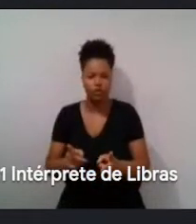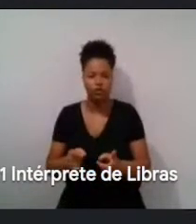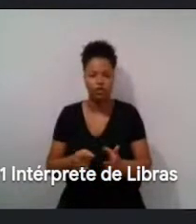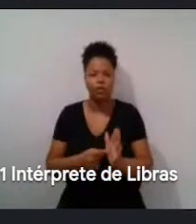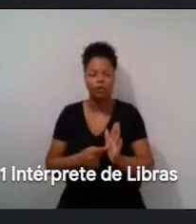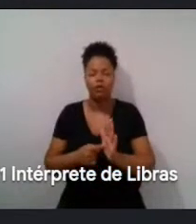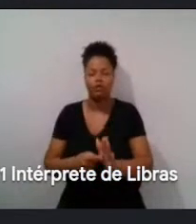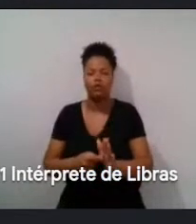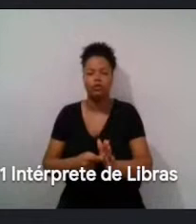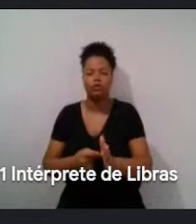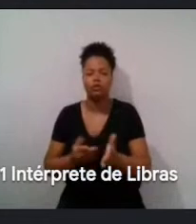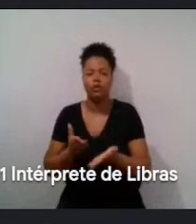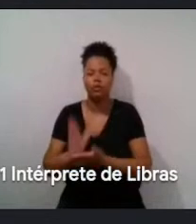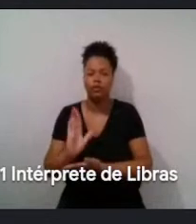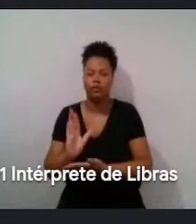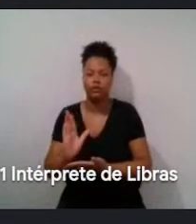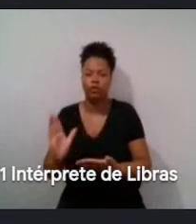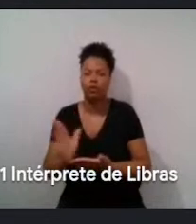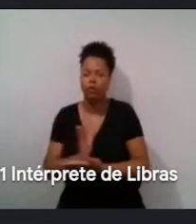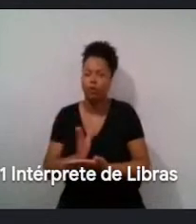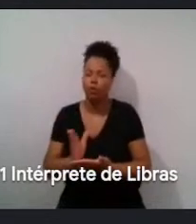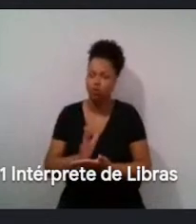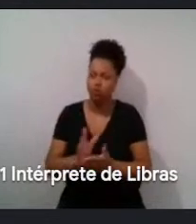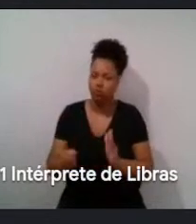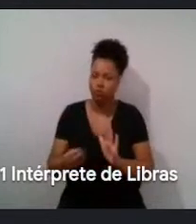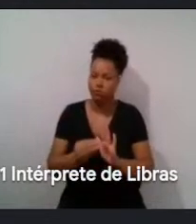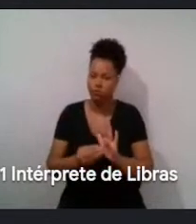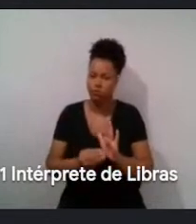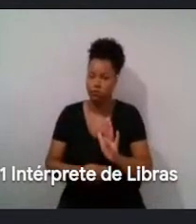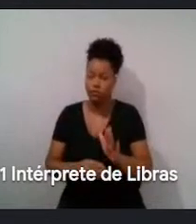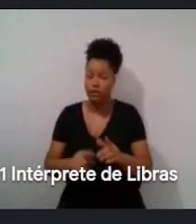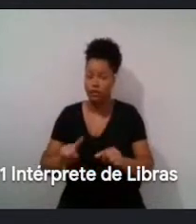com ressalvas. Posto isso,